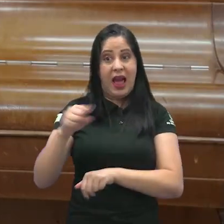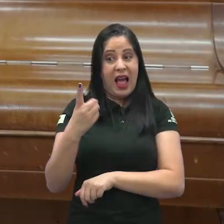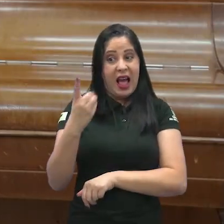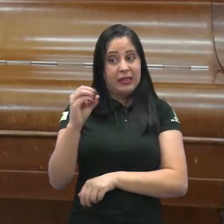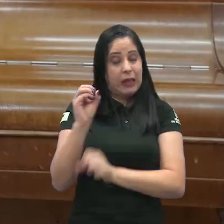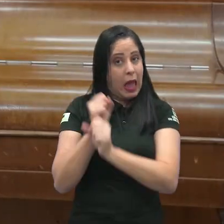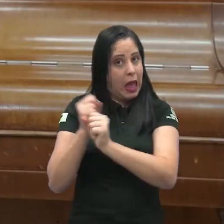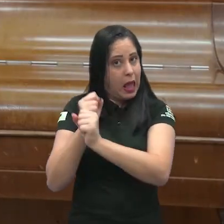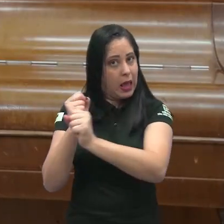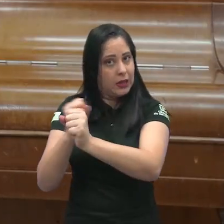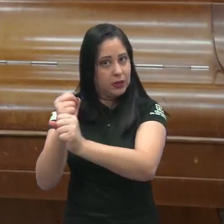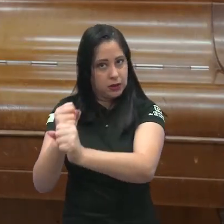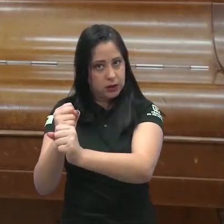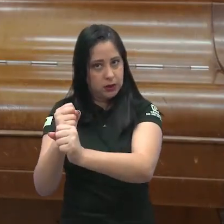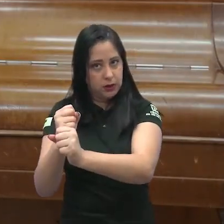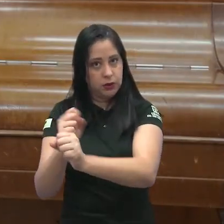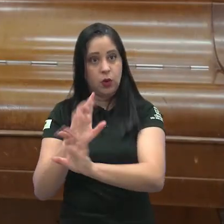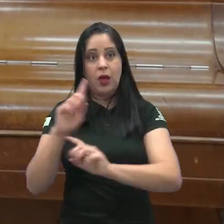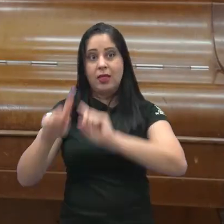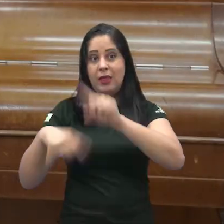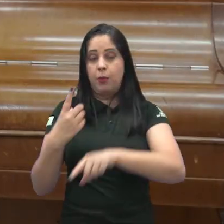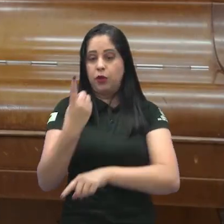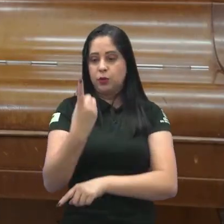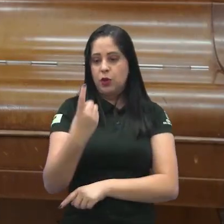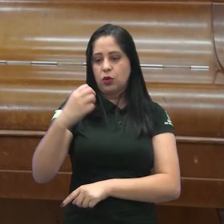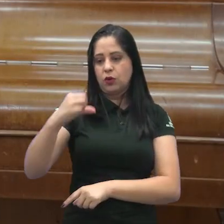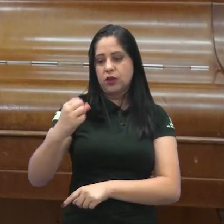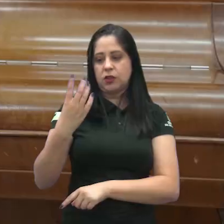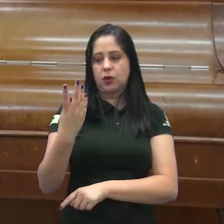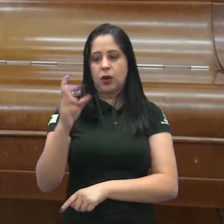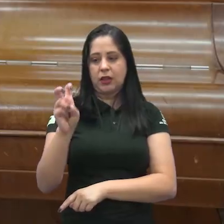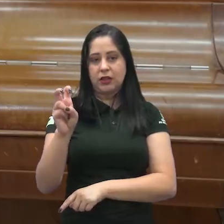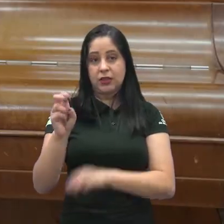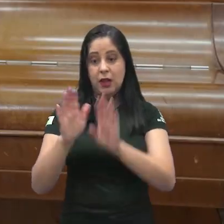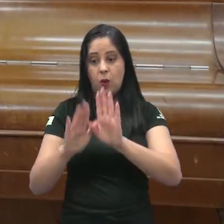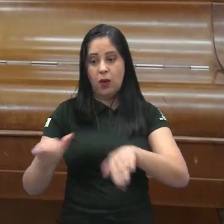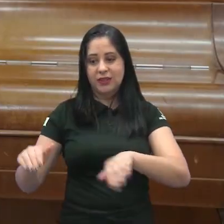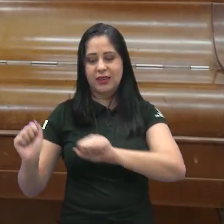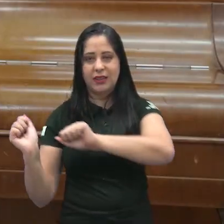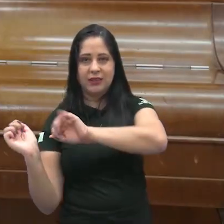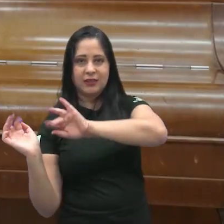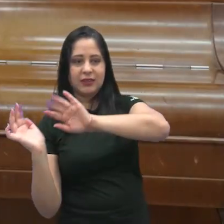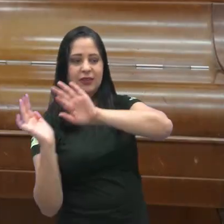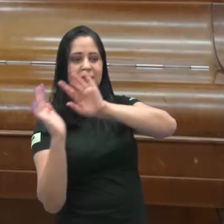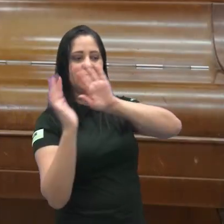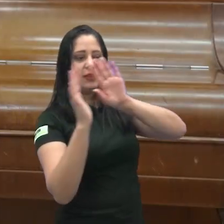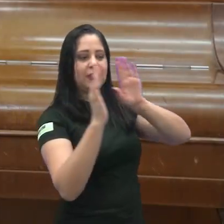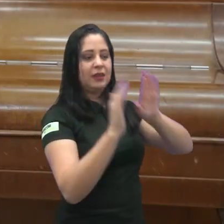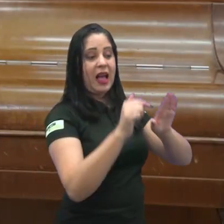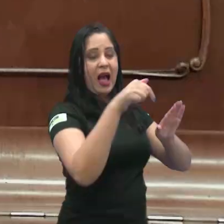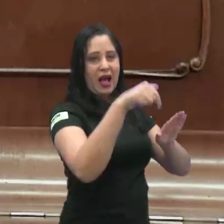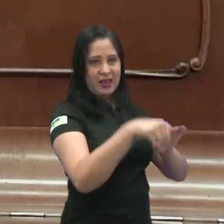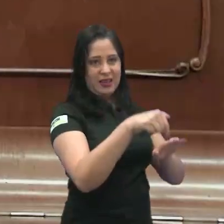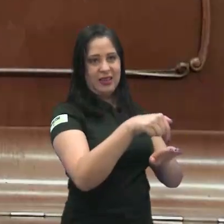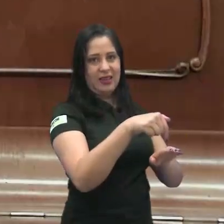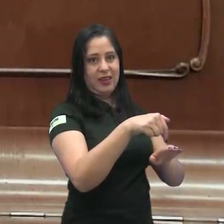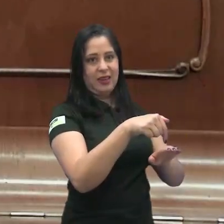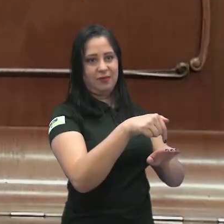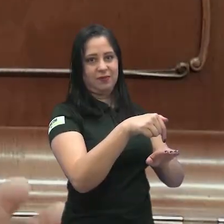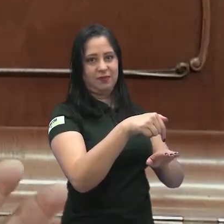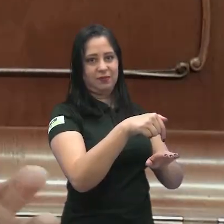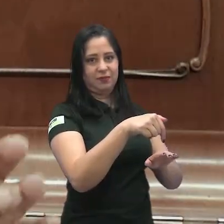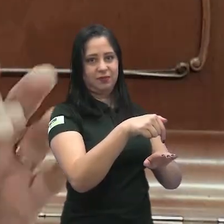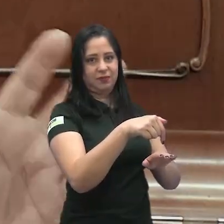anos. Em 45 elas voltaram, aí já voltaram para esta sede aqui.